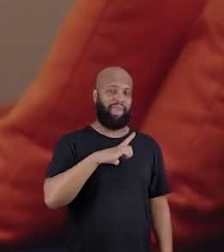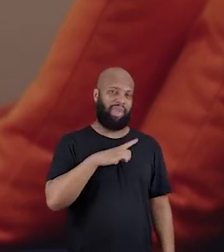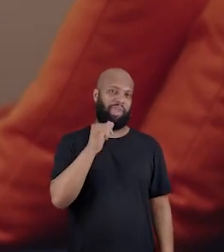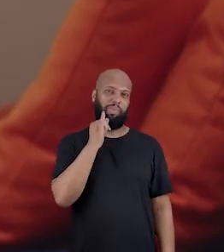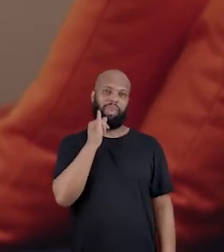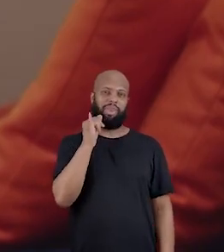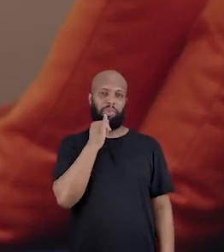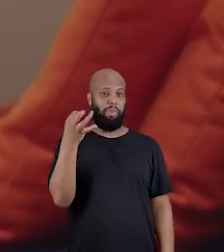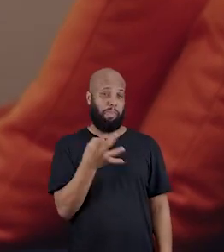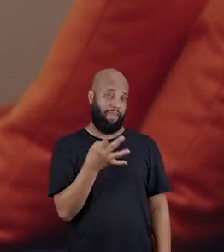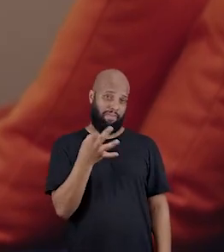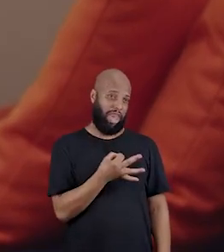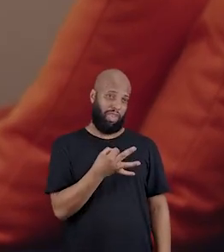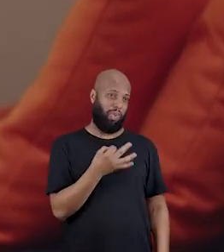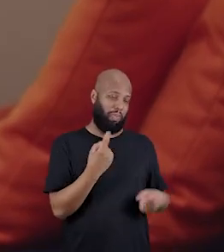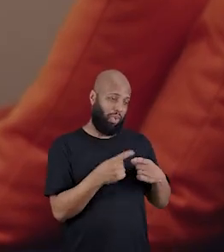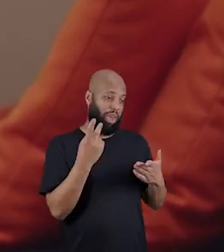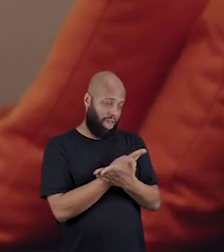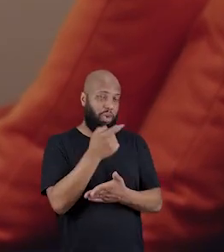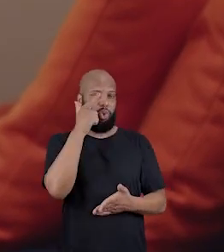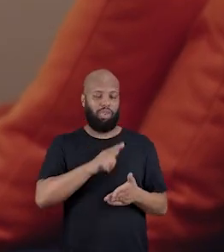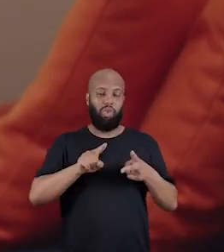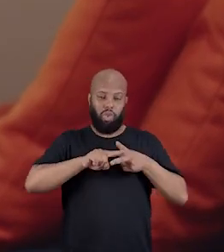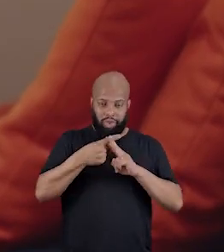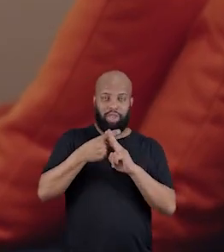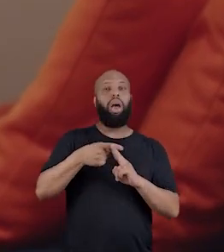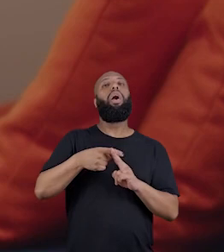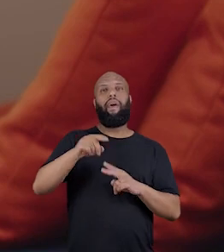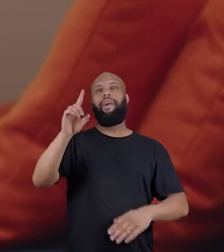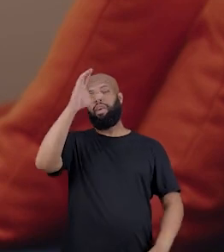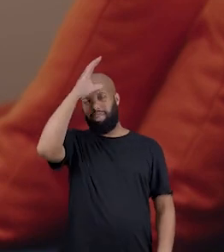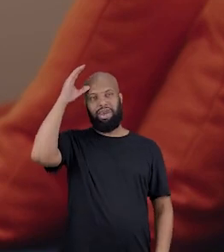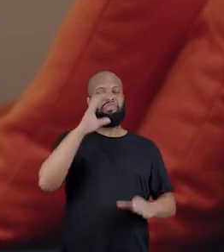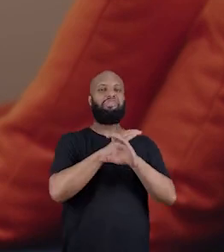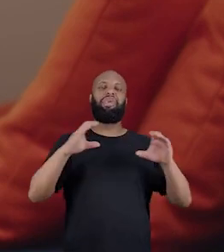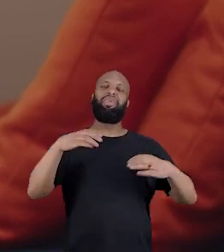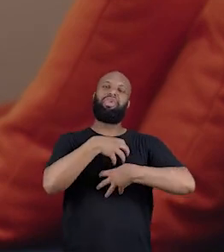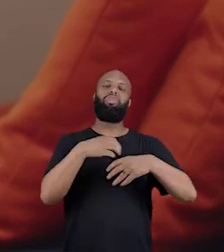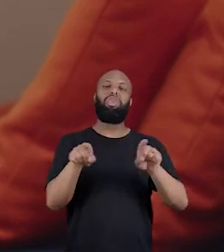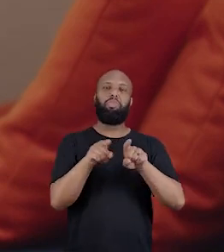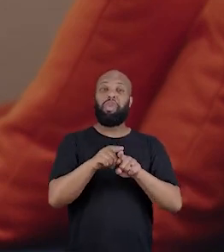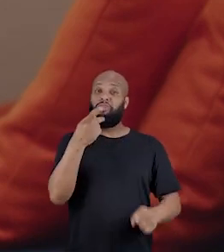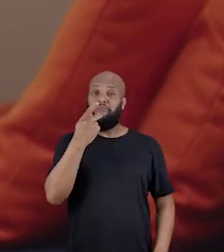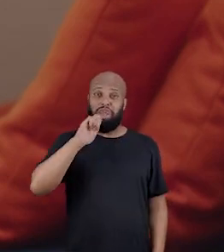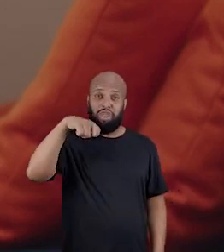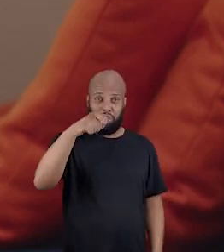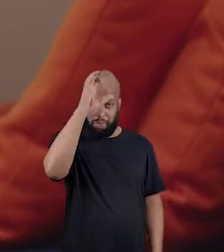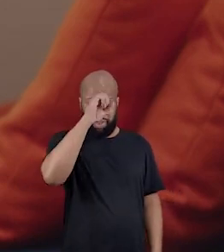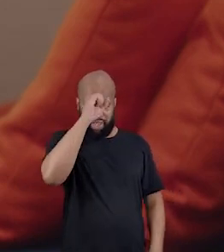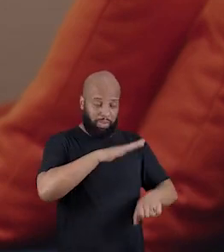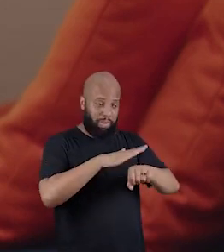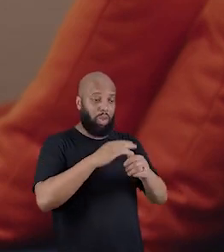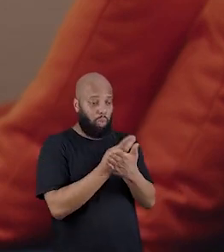do que se eu tivesse tido uma jornada perfeita, né? Então, eu acho que falar sobre aprendizado no erro é algo